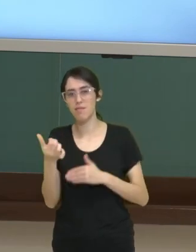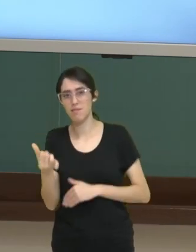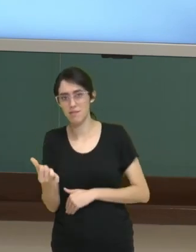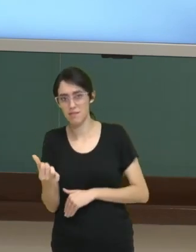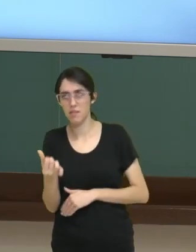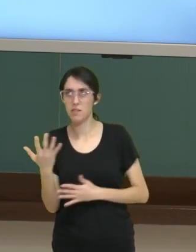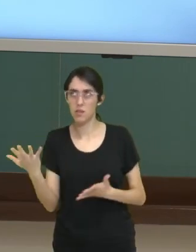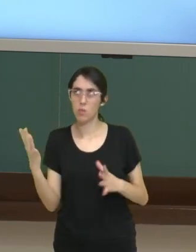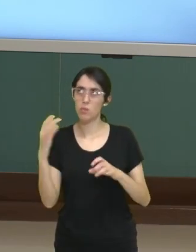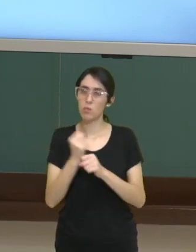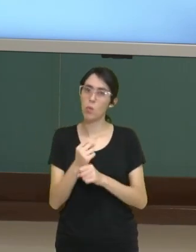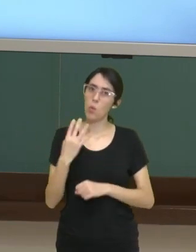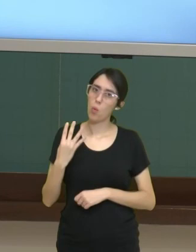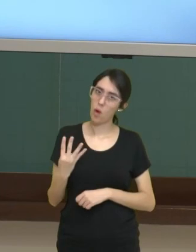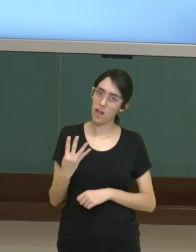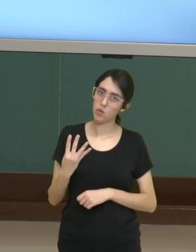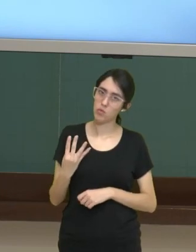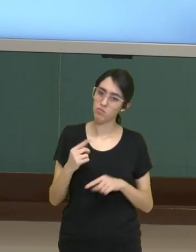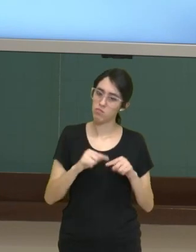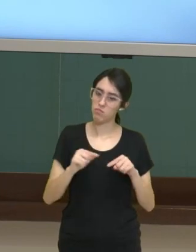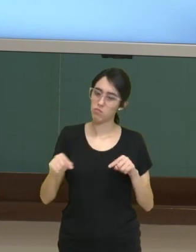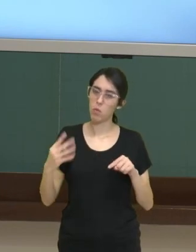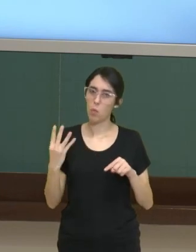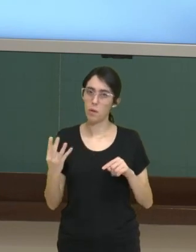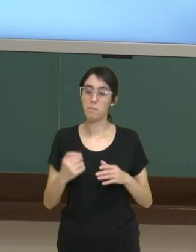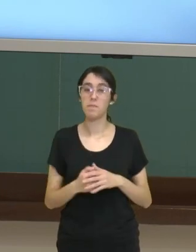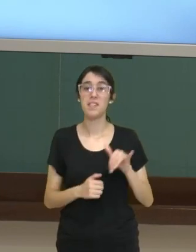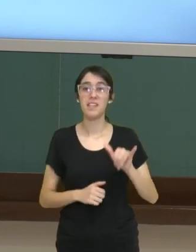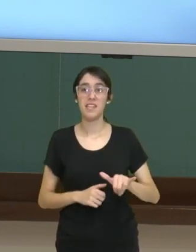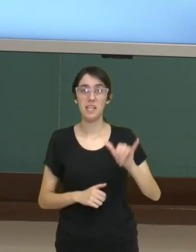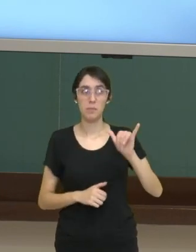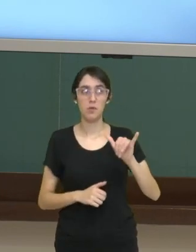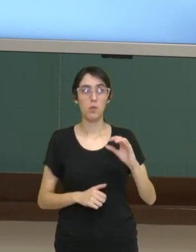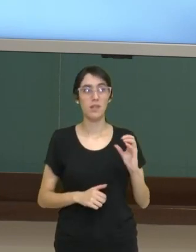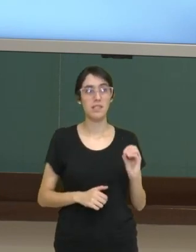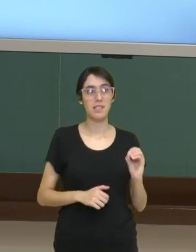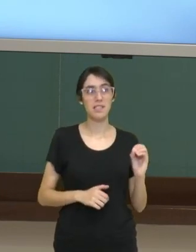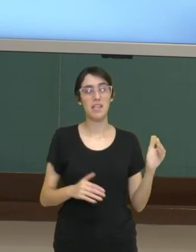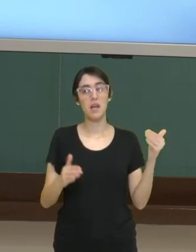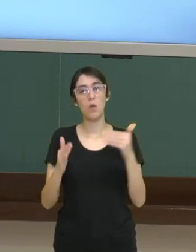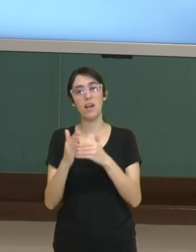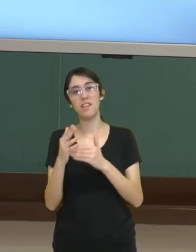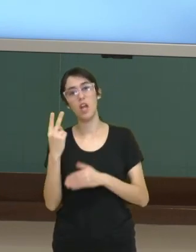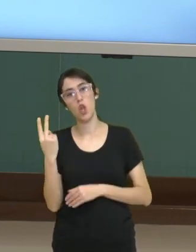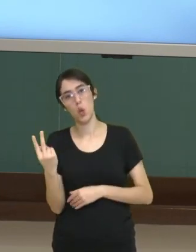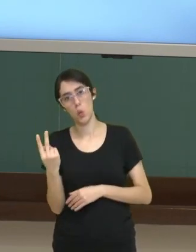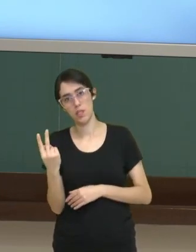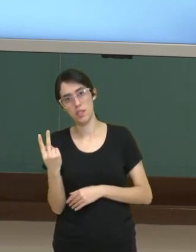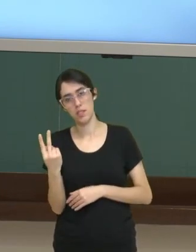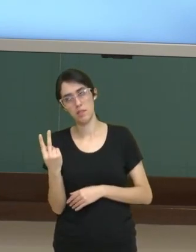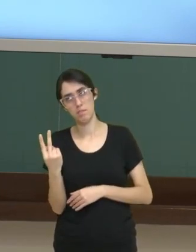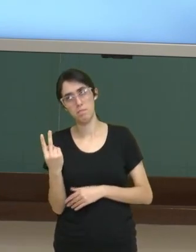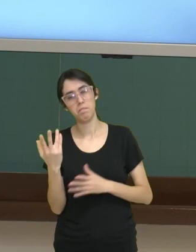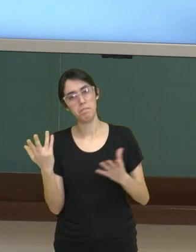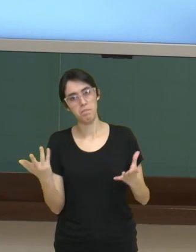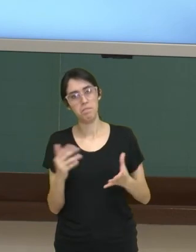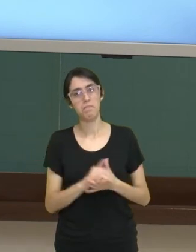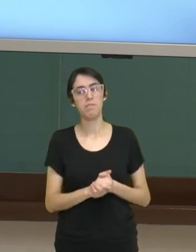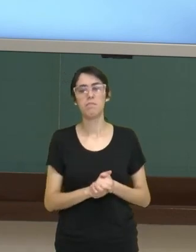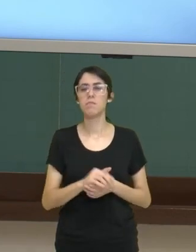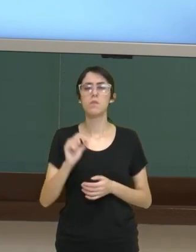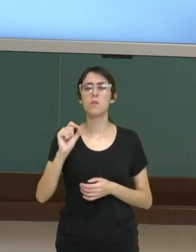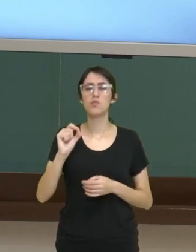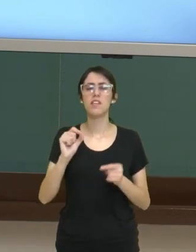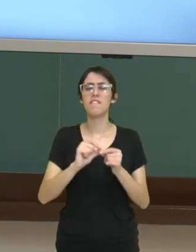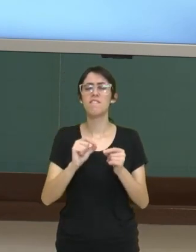andou 4. Em relação a y, ele foi de 0 até 2, né? Então, o que a gente vai